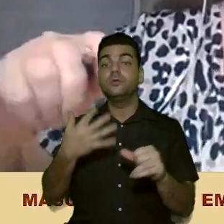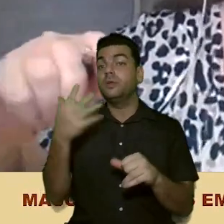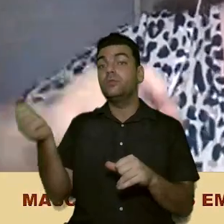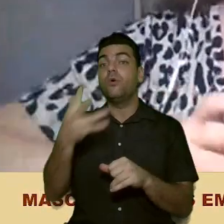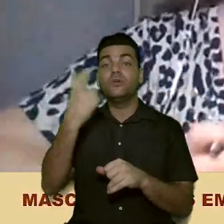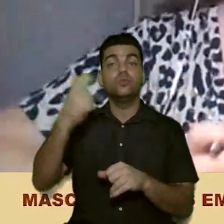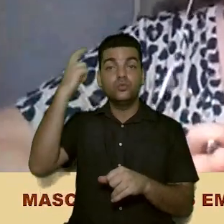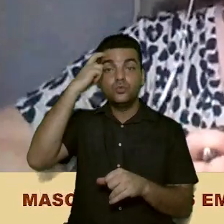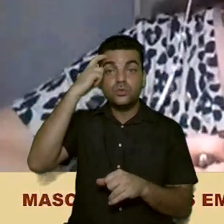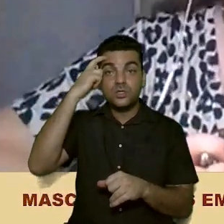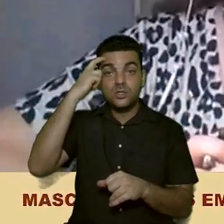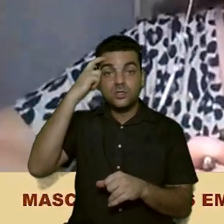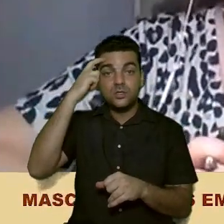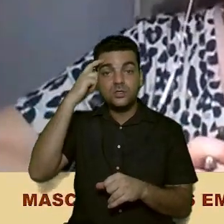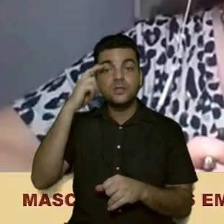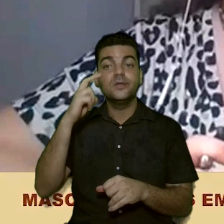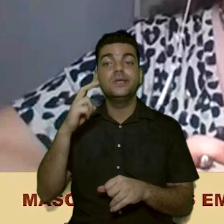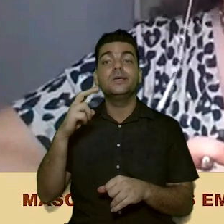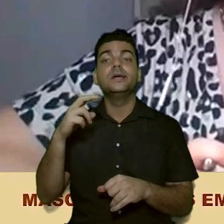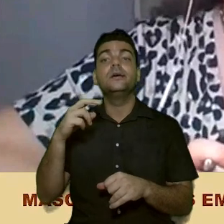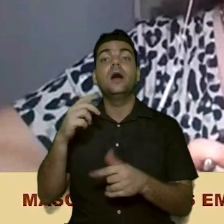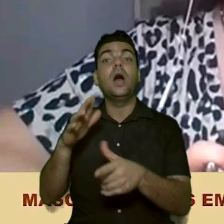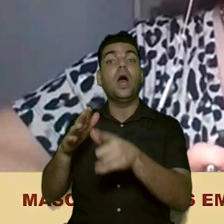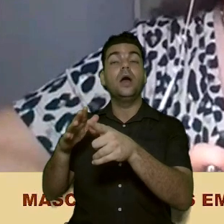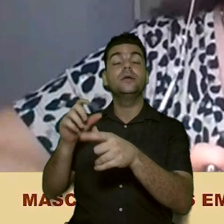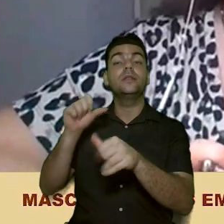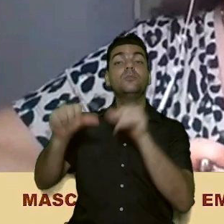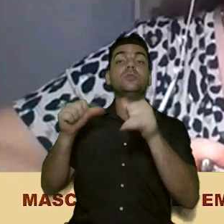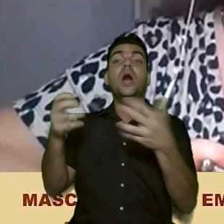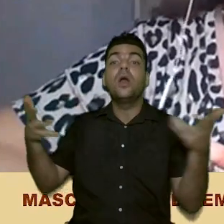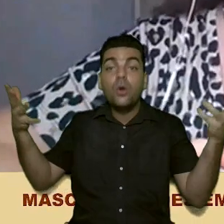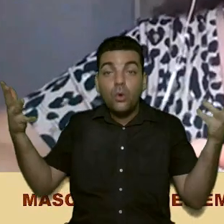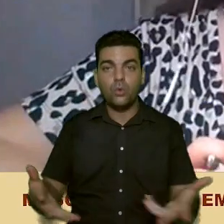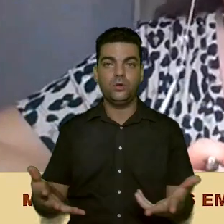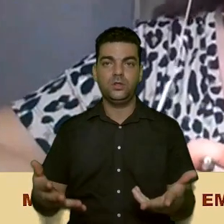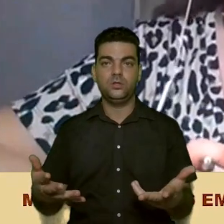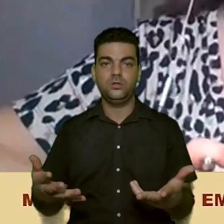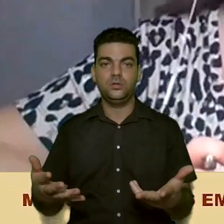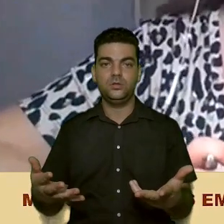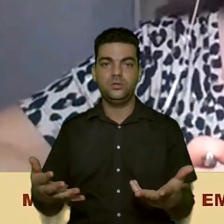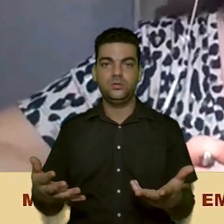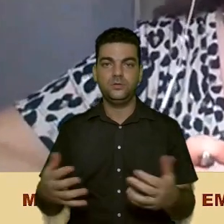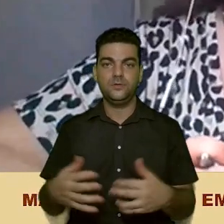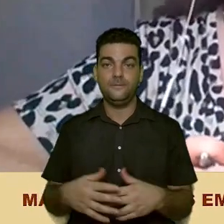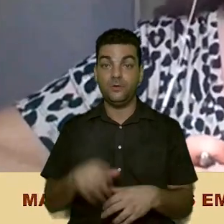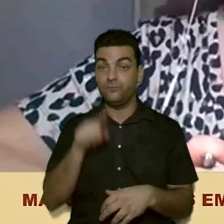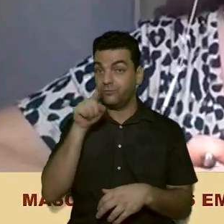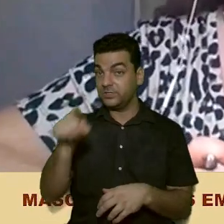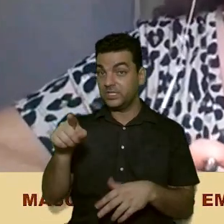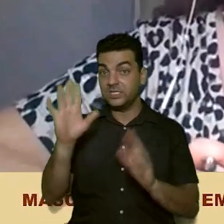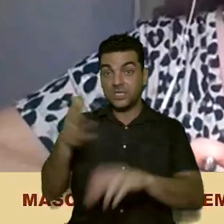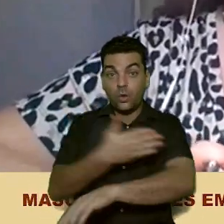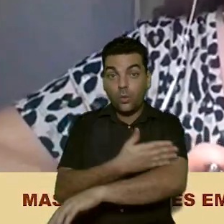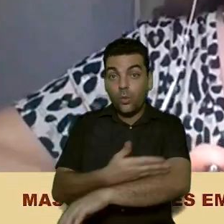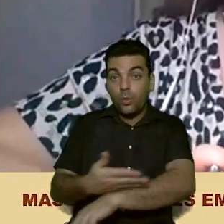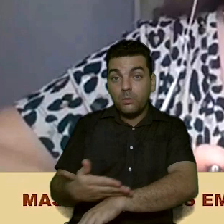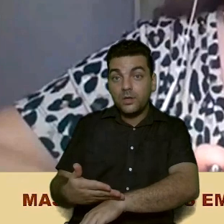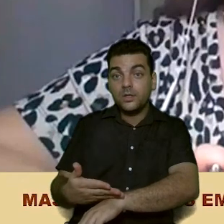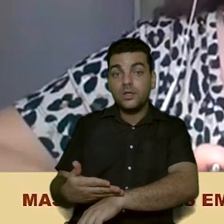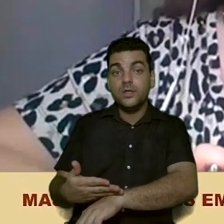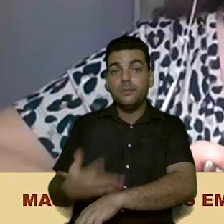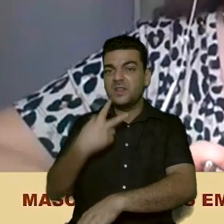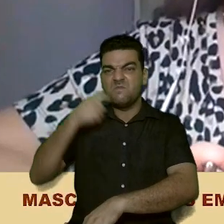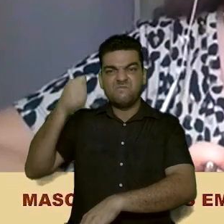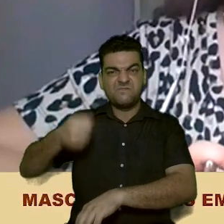cultura, a gente precisa mudar essa cultura no agora. Então, se você ainda tem os homens reproduzindo o machismo